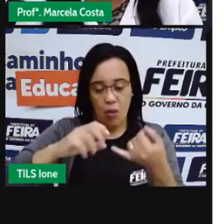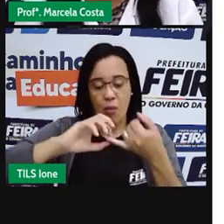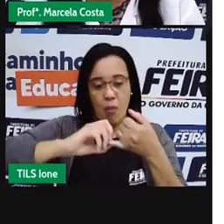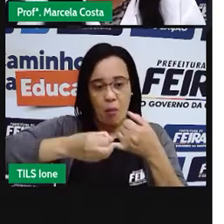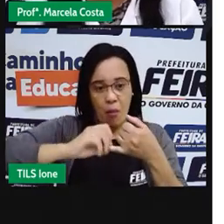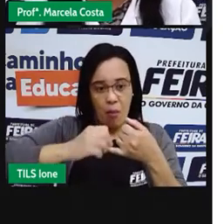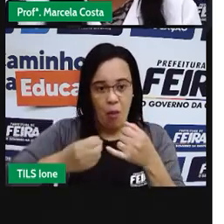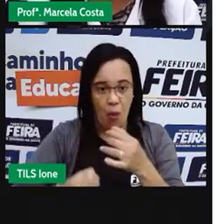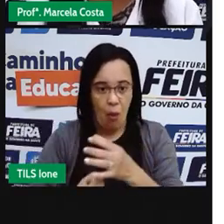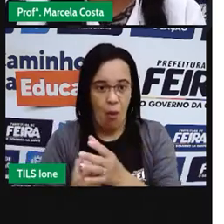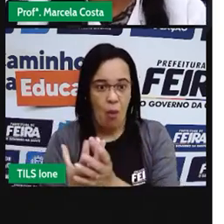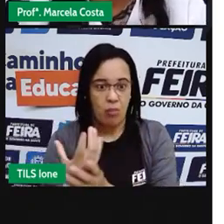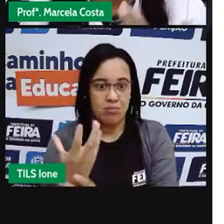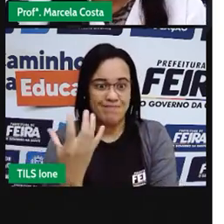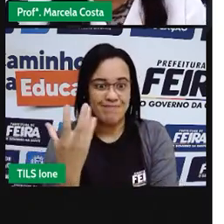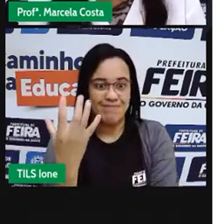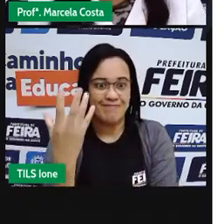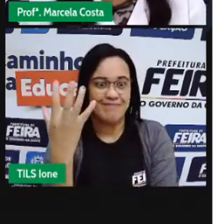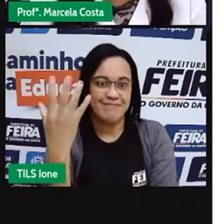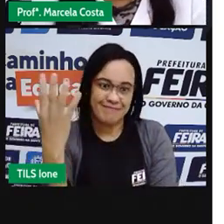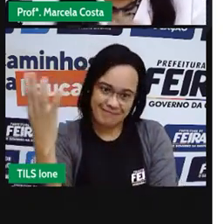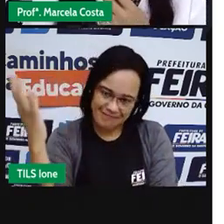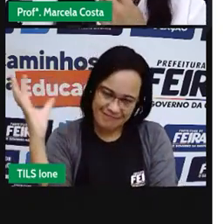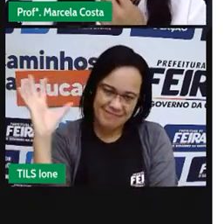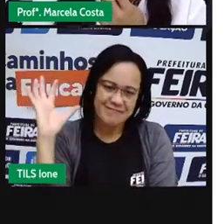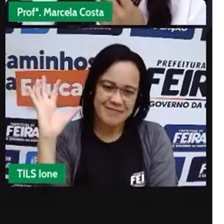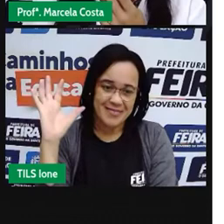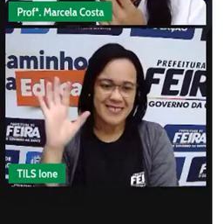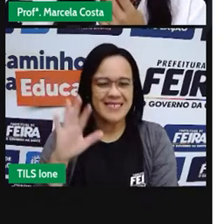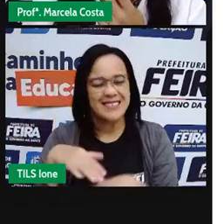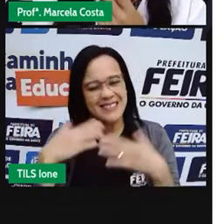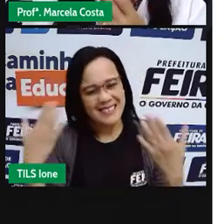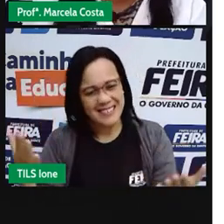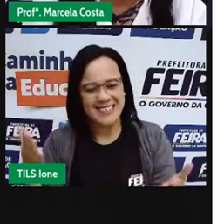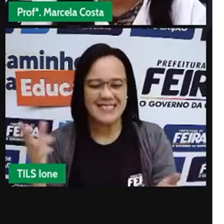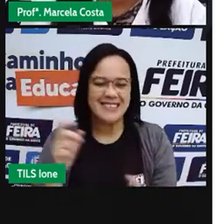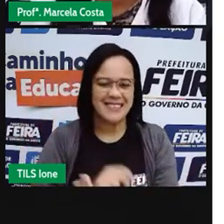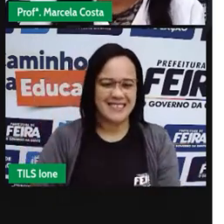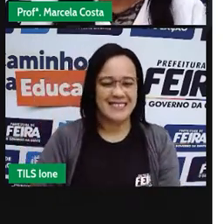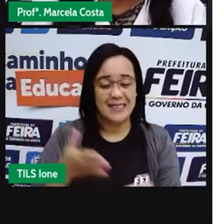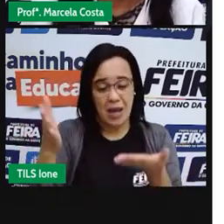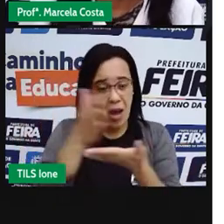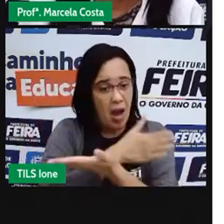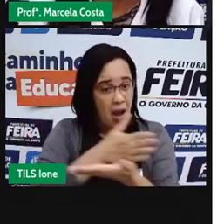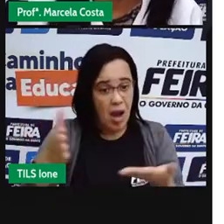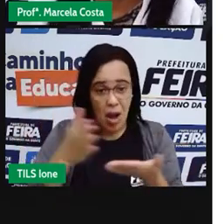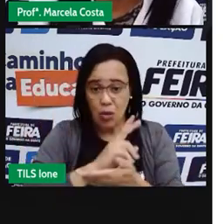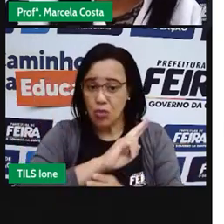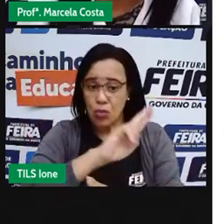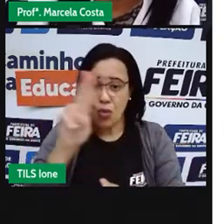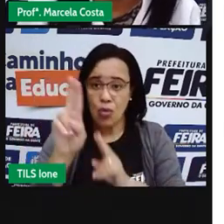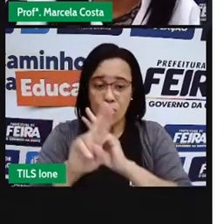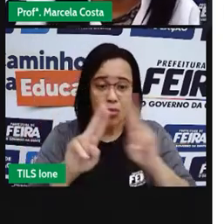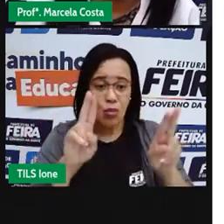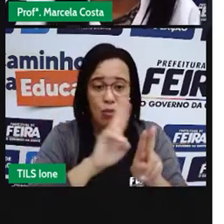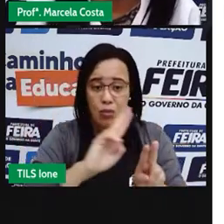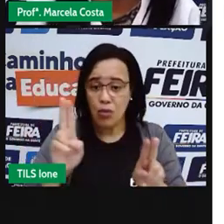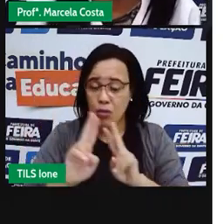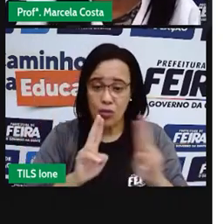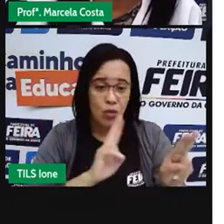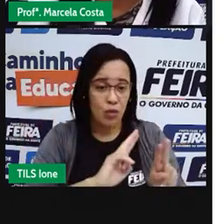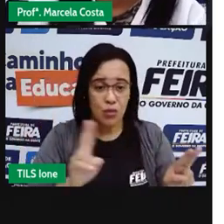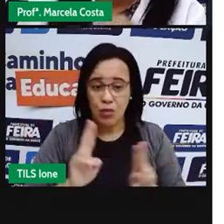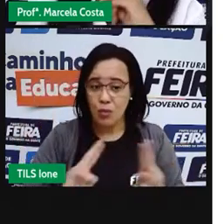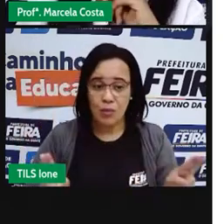Então, pensando, esses foram alguns nomes de clássicos da literatura infantil que a gente viu a